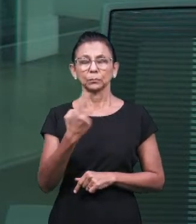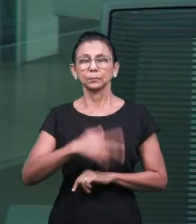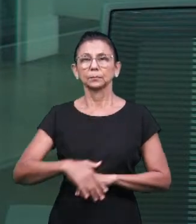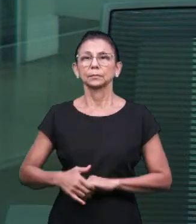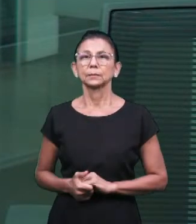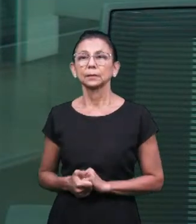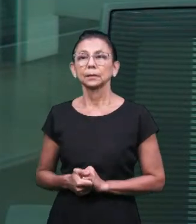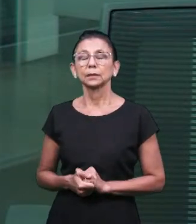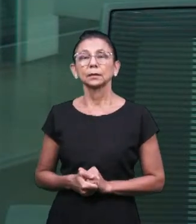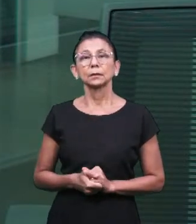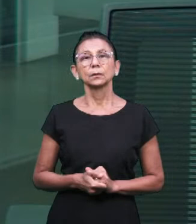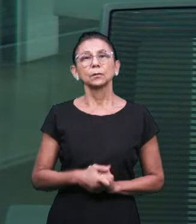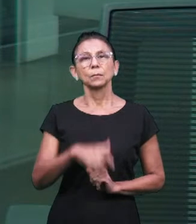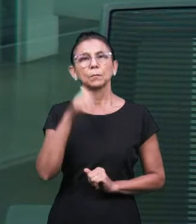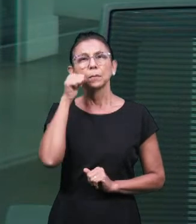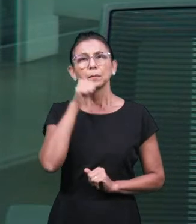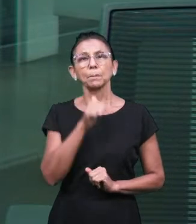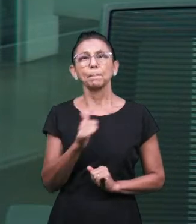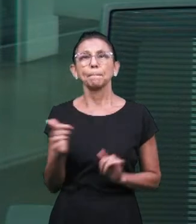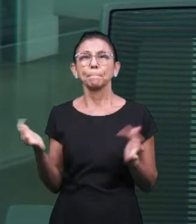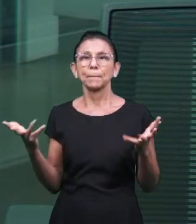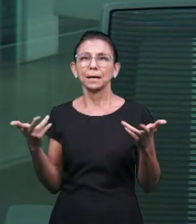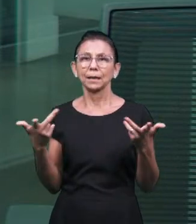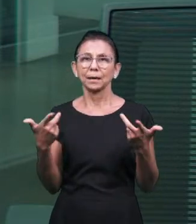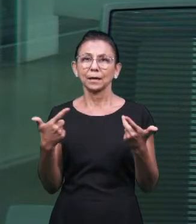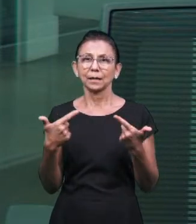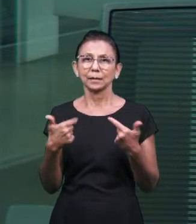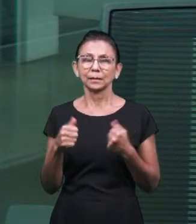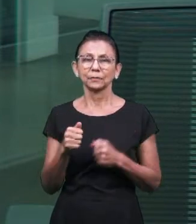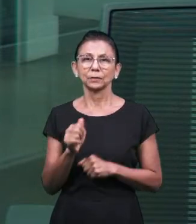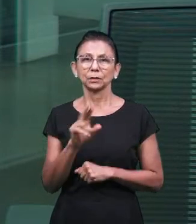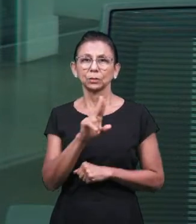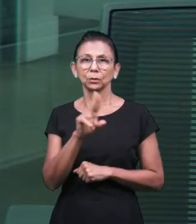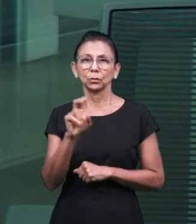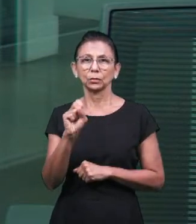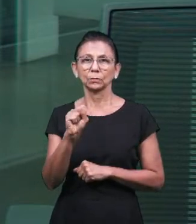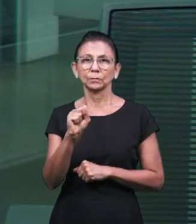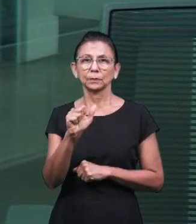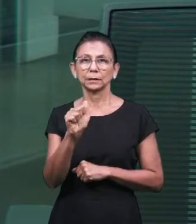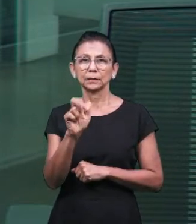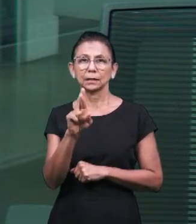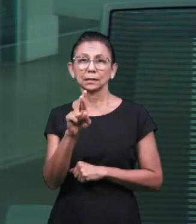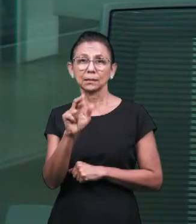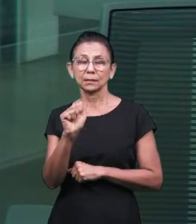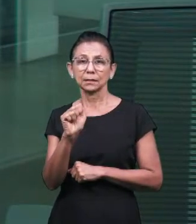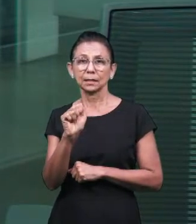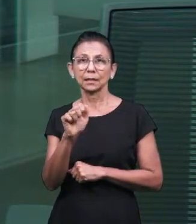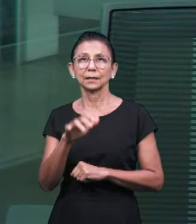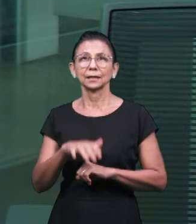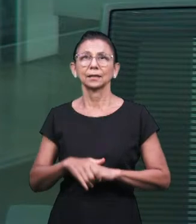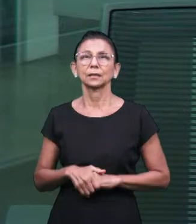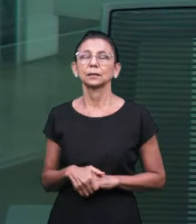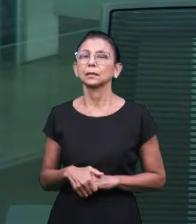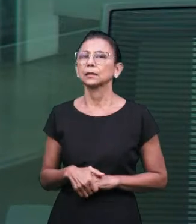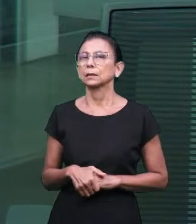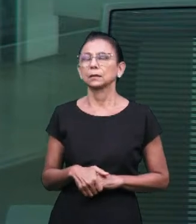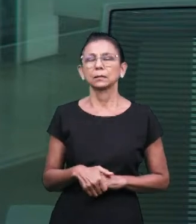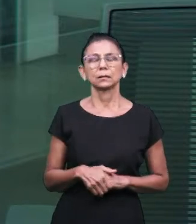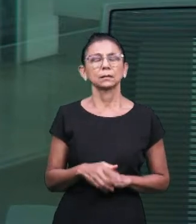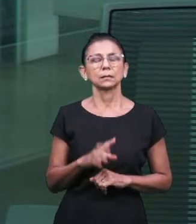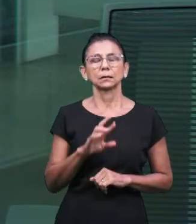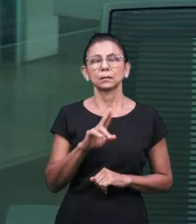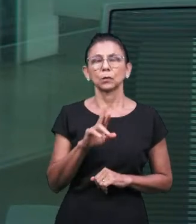extraordinária, que se chamava Sara Gueiros. Não é Não era a irmã Sara que nós conhecemos hoje. Não é a